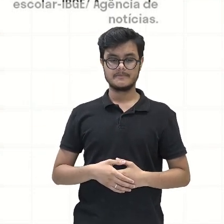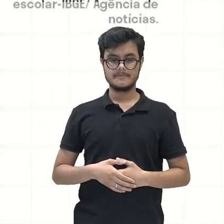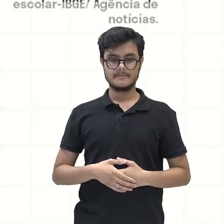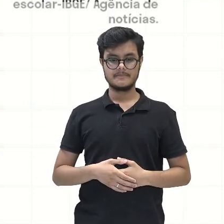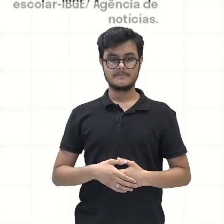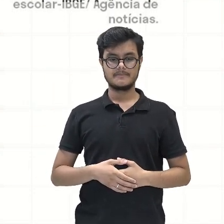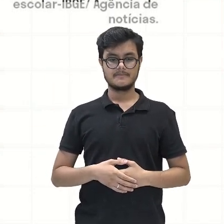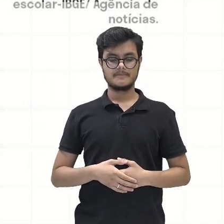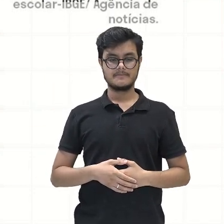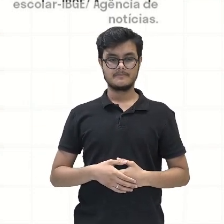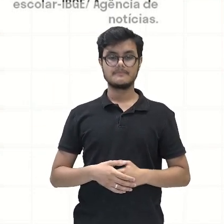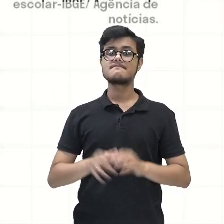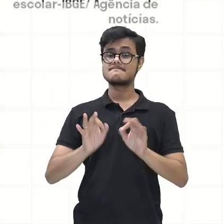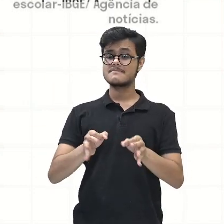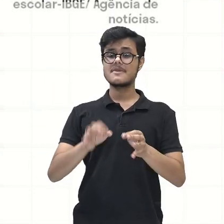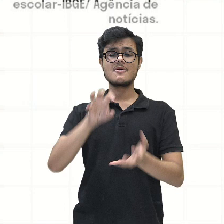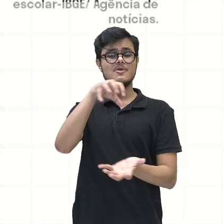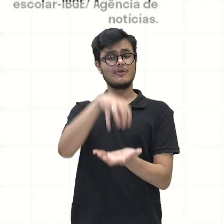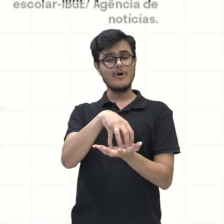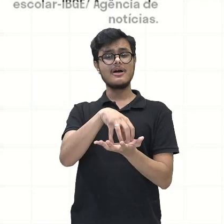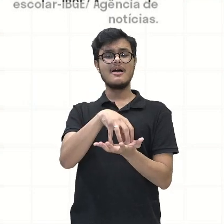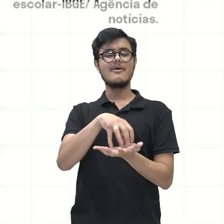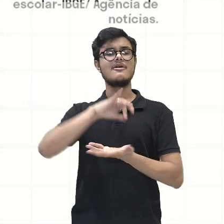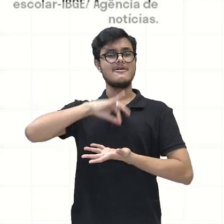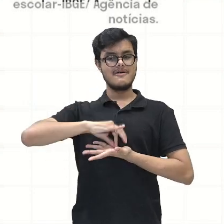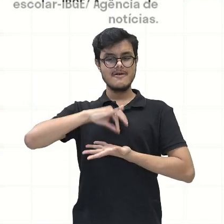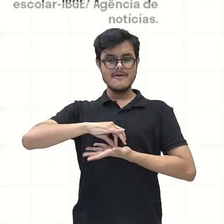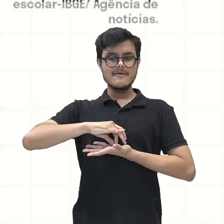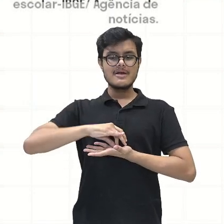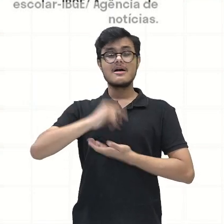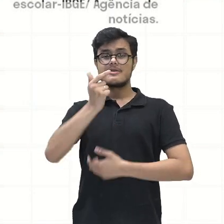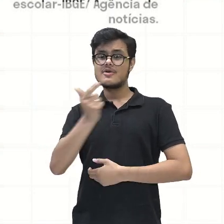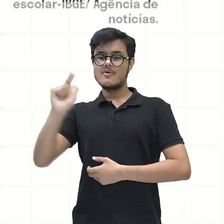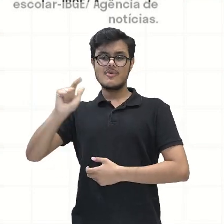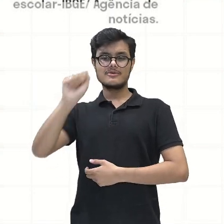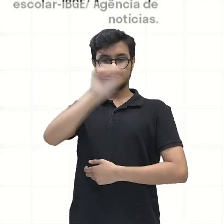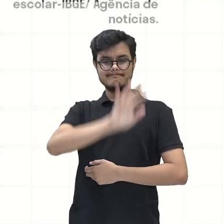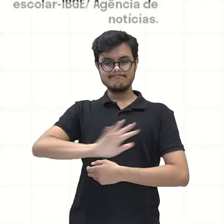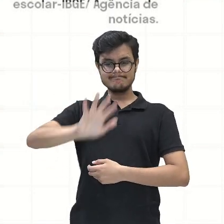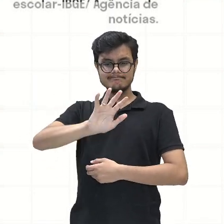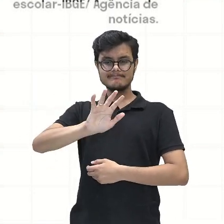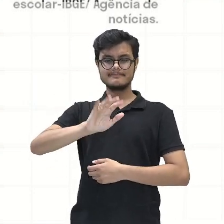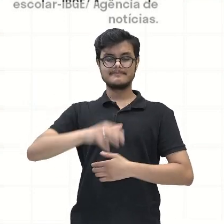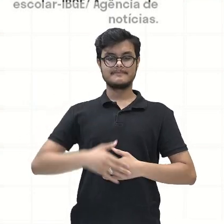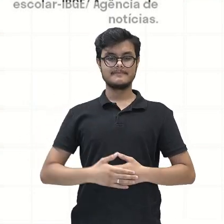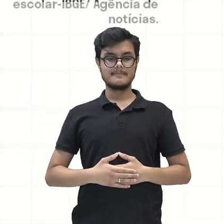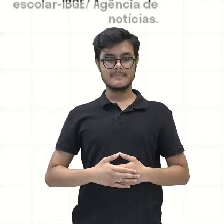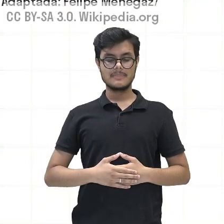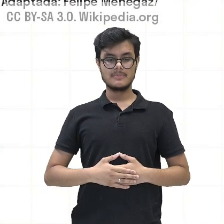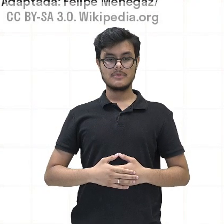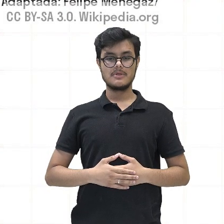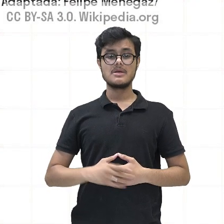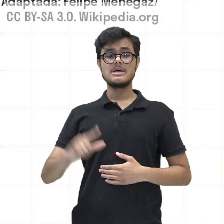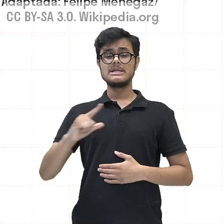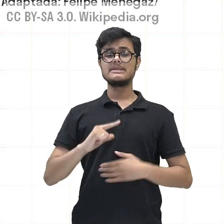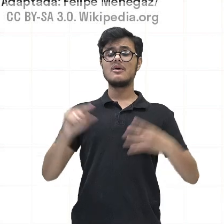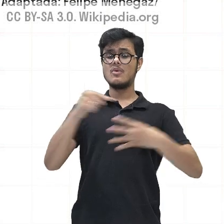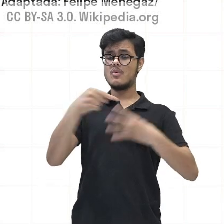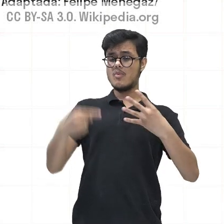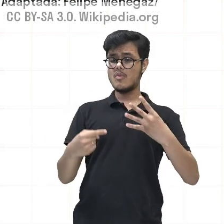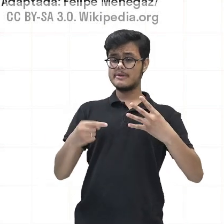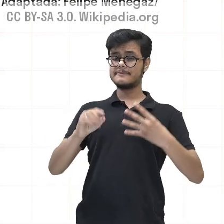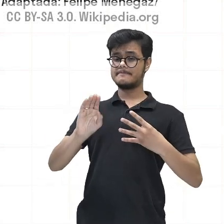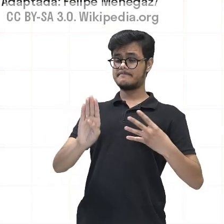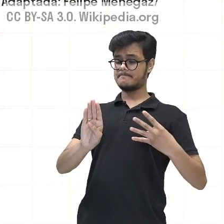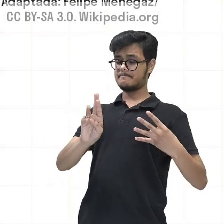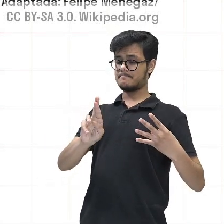território, mas inserido numa outra região, certo? Temos também os 4 Brasis, olha, e a gente